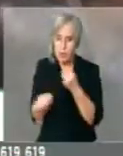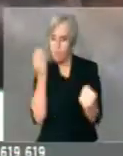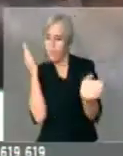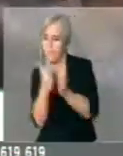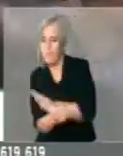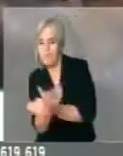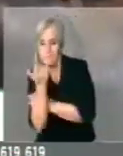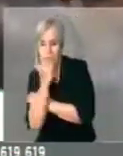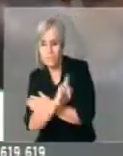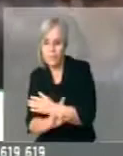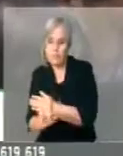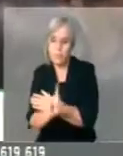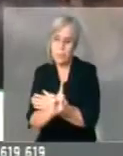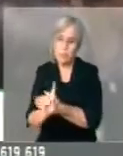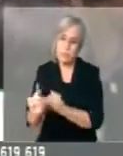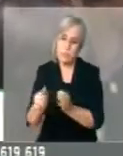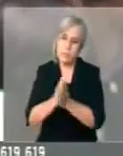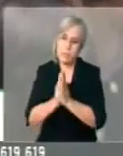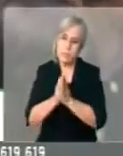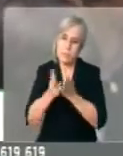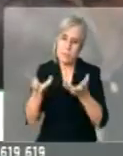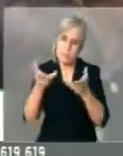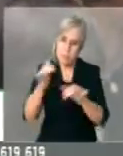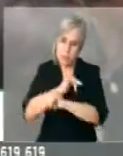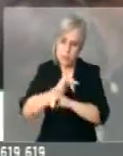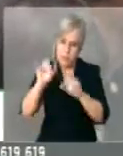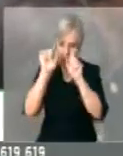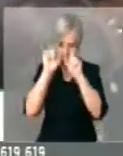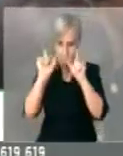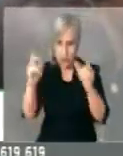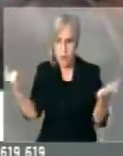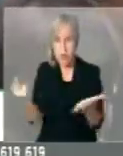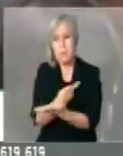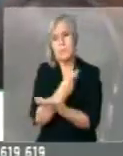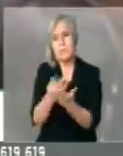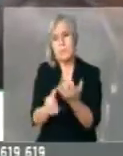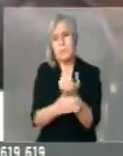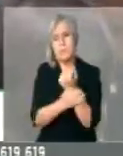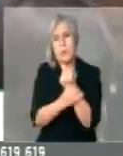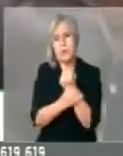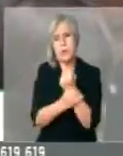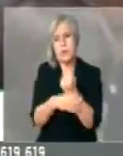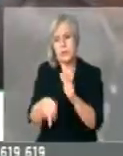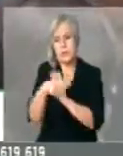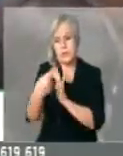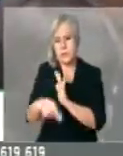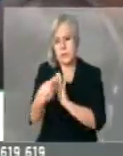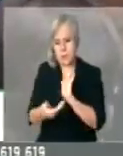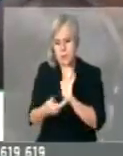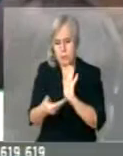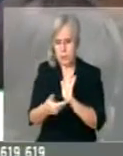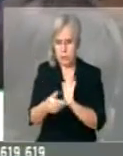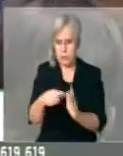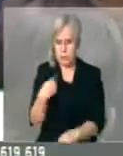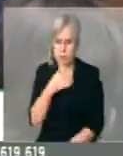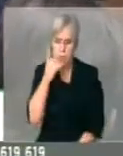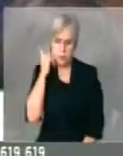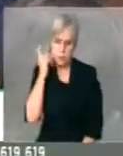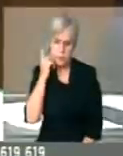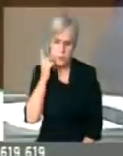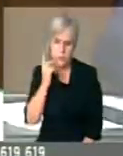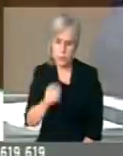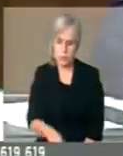dessa situação. Deputada, eu queria alertar para essa questão da segurança, fique tranquilo, nós vamos de transitar reforçar na casa. Obrigado. A